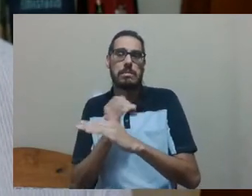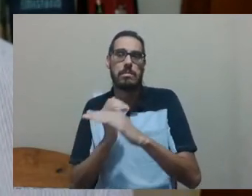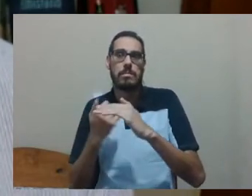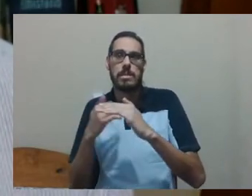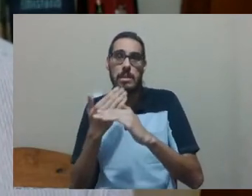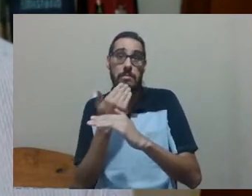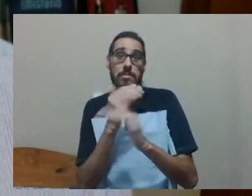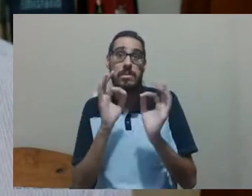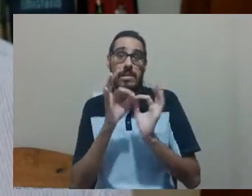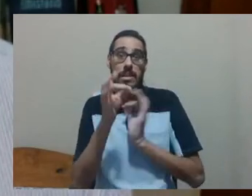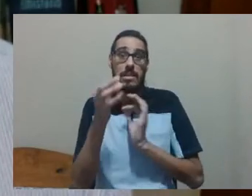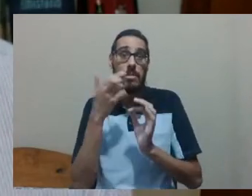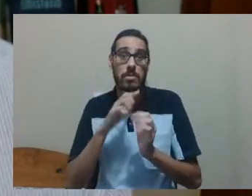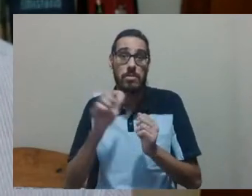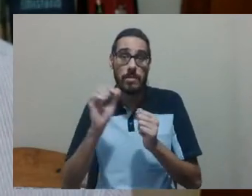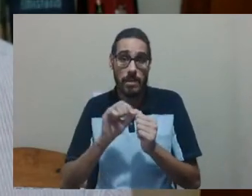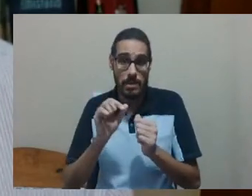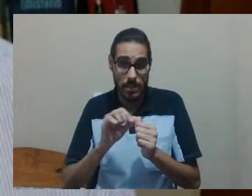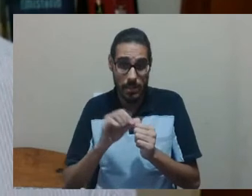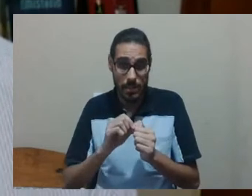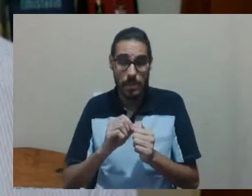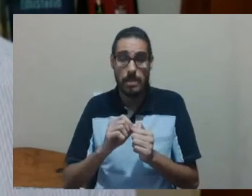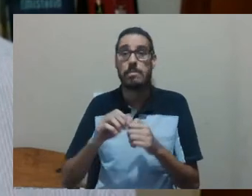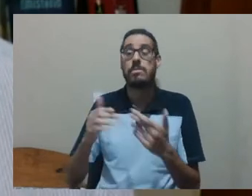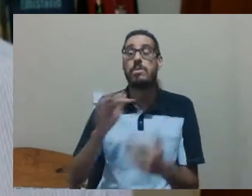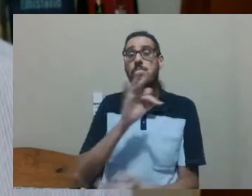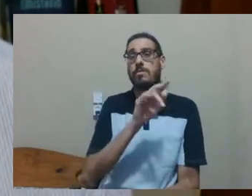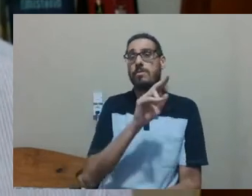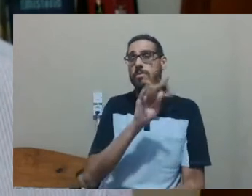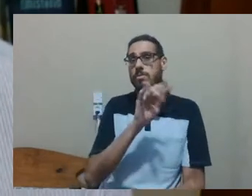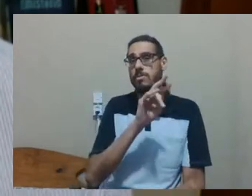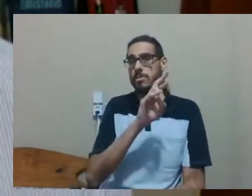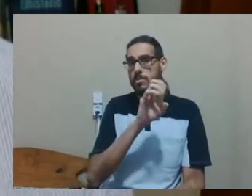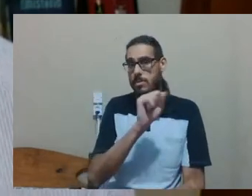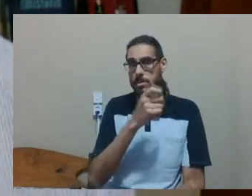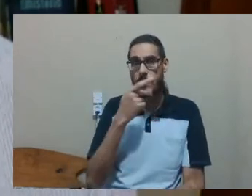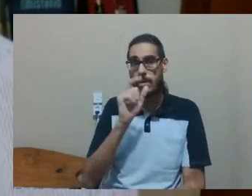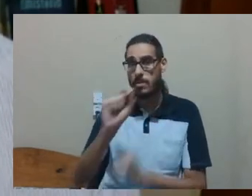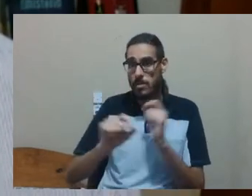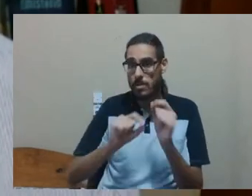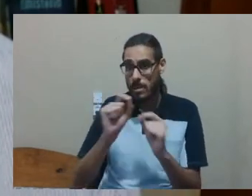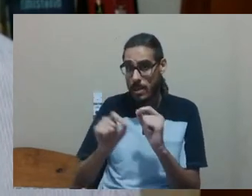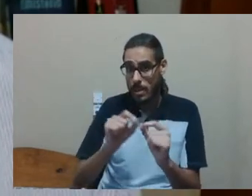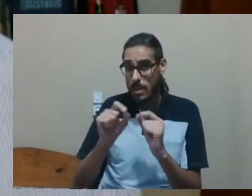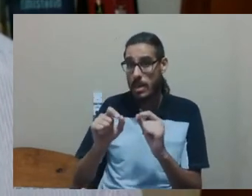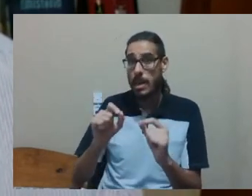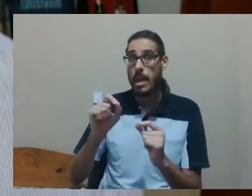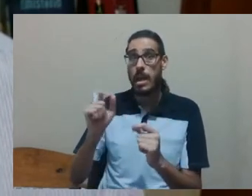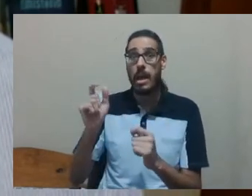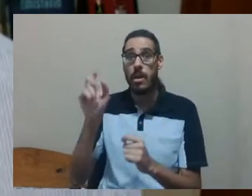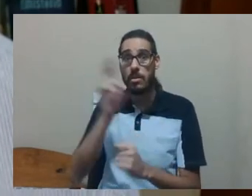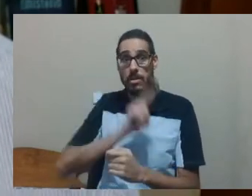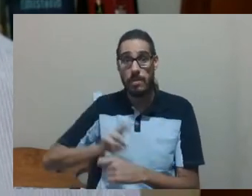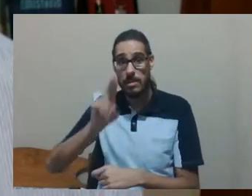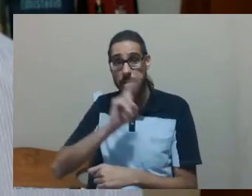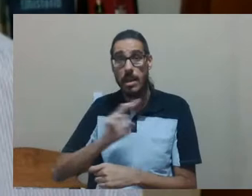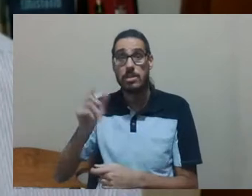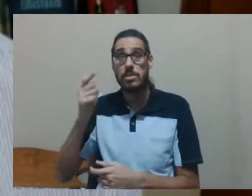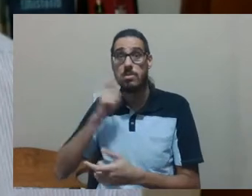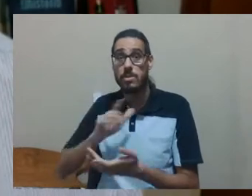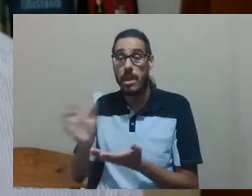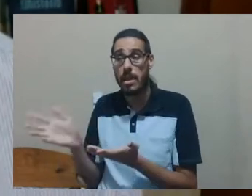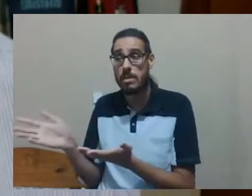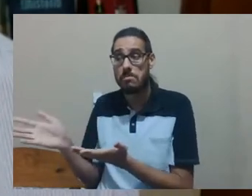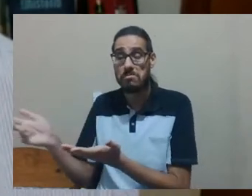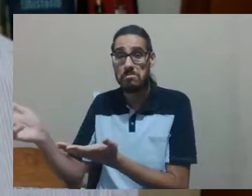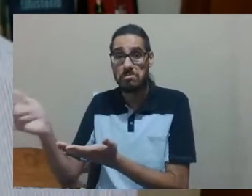há um momento que a universidade aumentar essa captação de recursos, ela também, o governo federal também acaba se